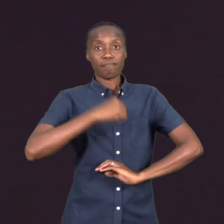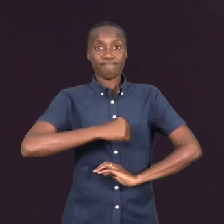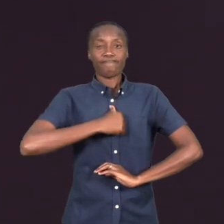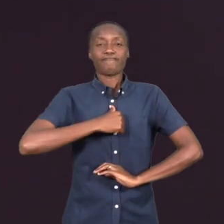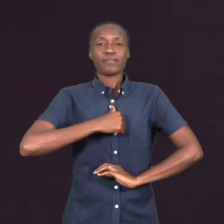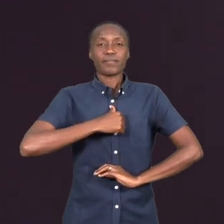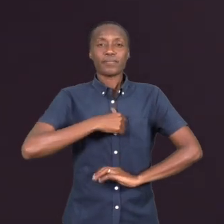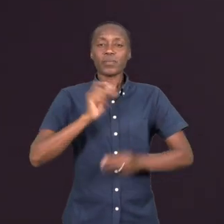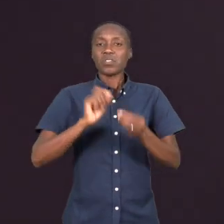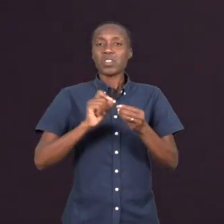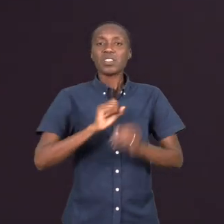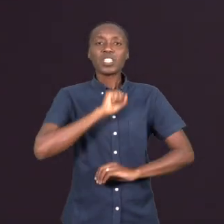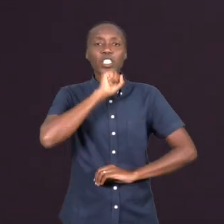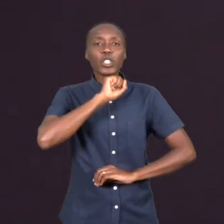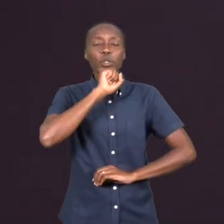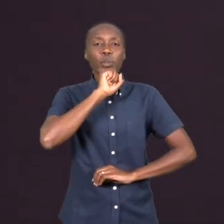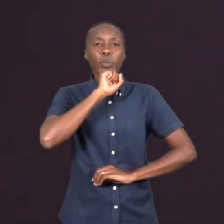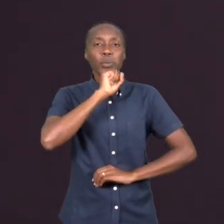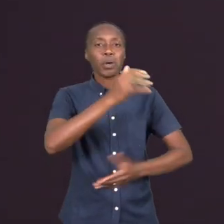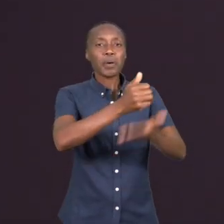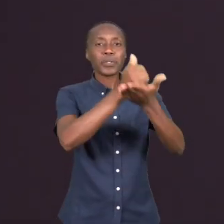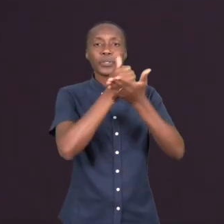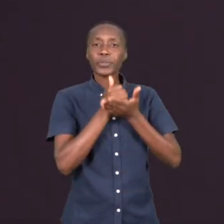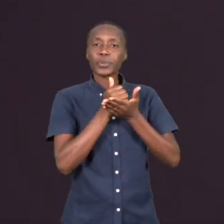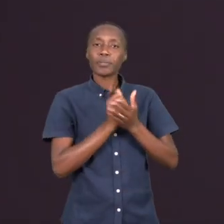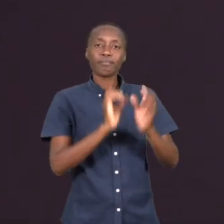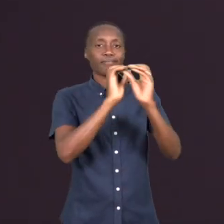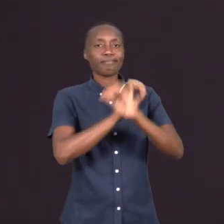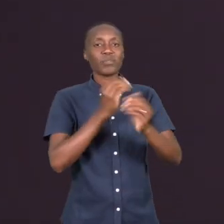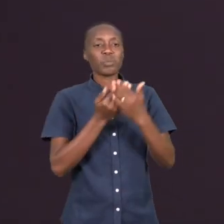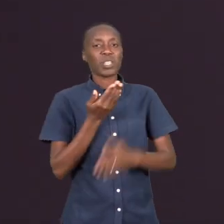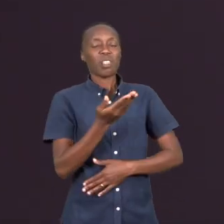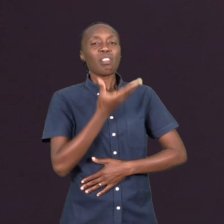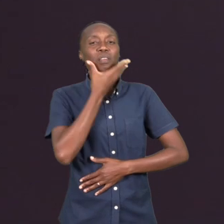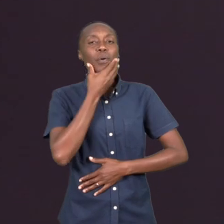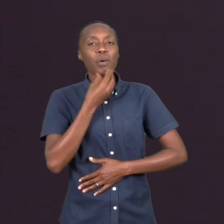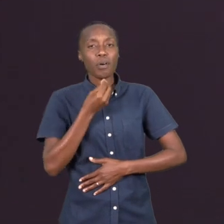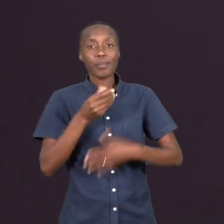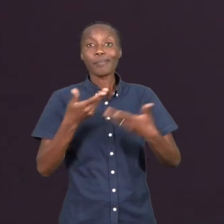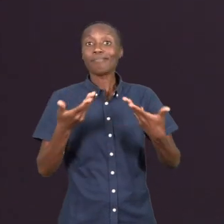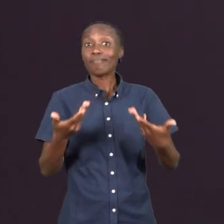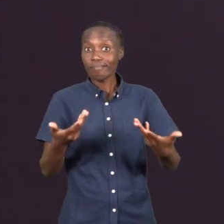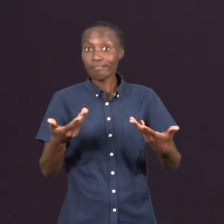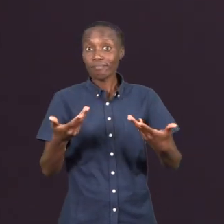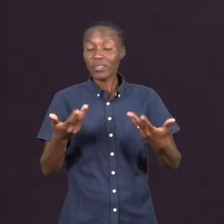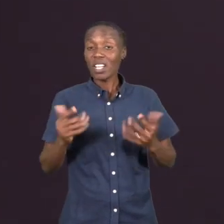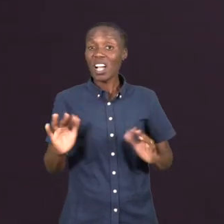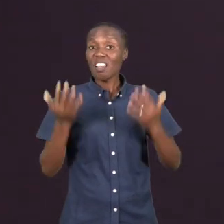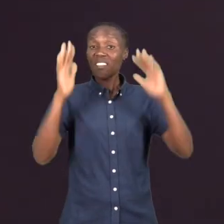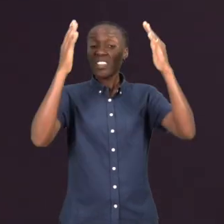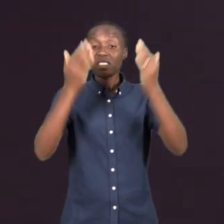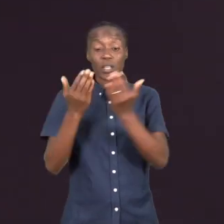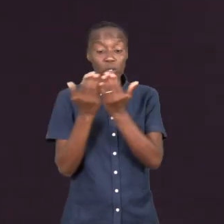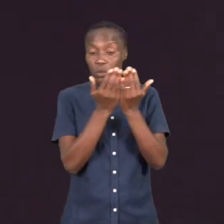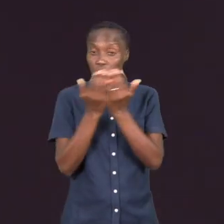costas, sem o devido auxílio dos meus tios, por eles serem homens. Isto foi um grande desafio por mim a ser conciliado com a minha